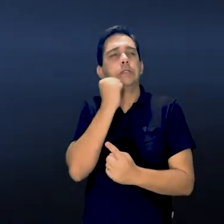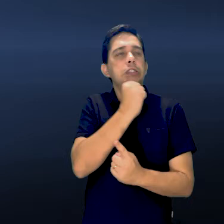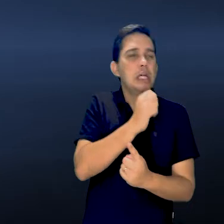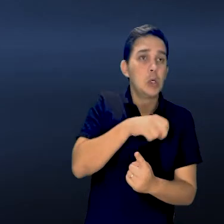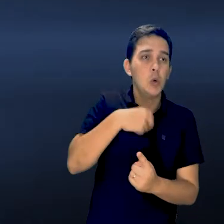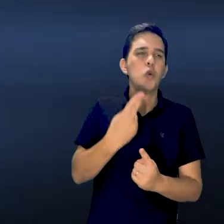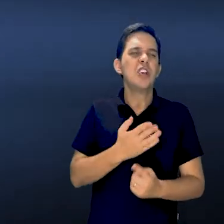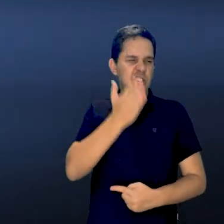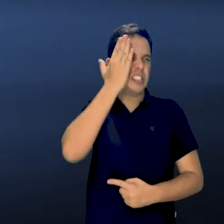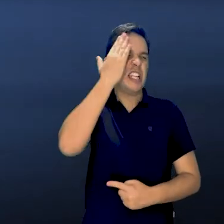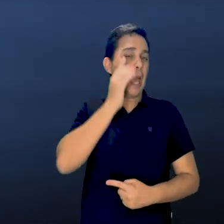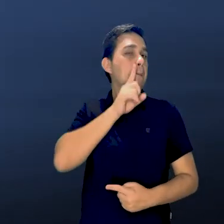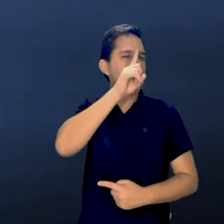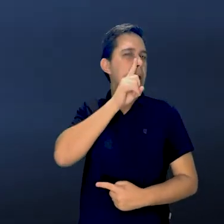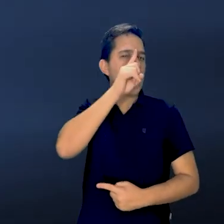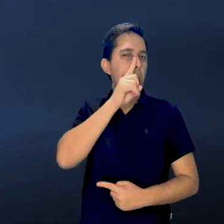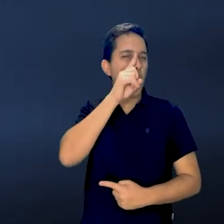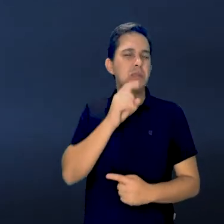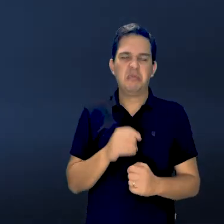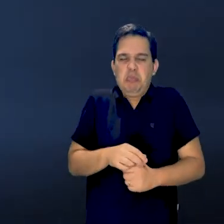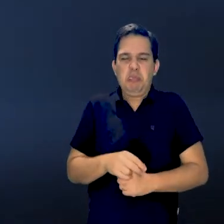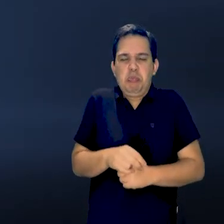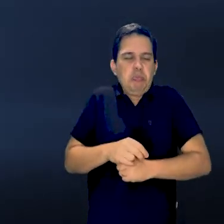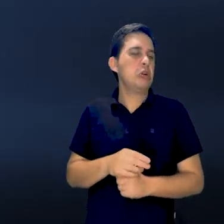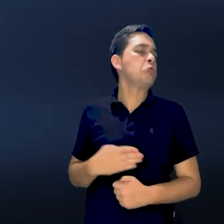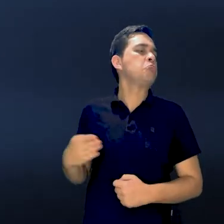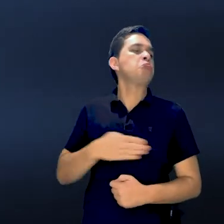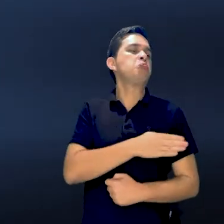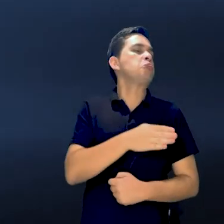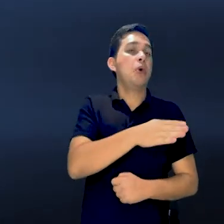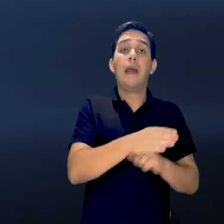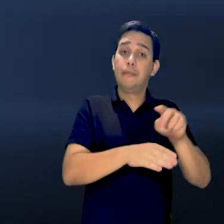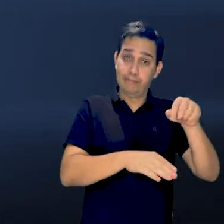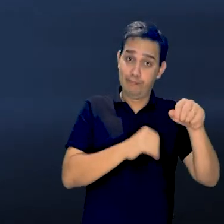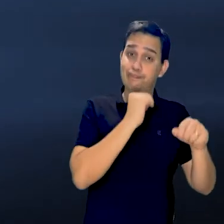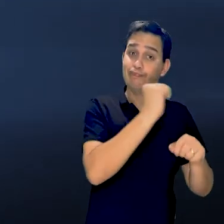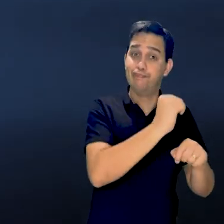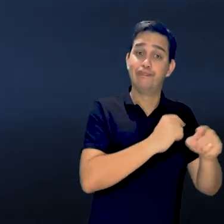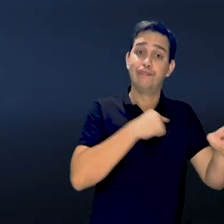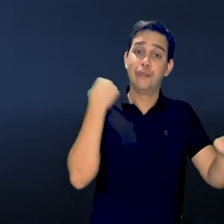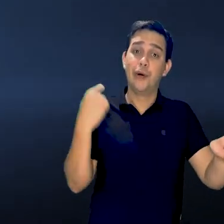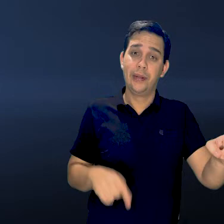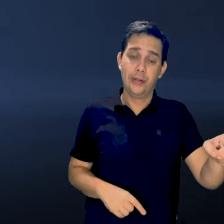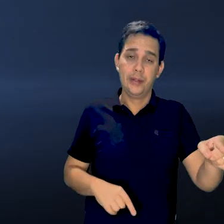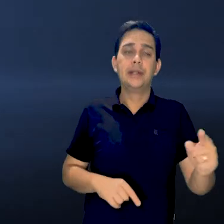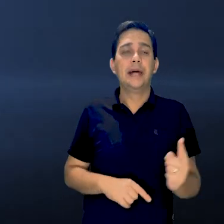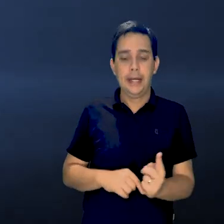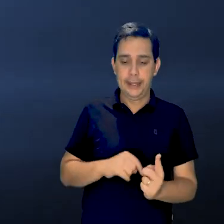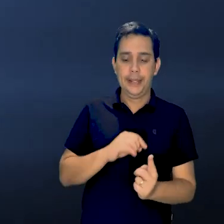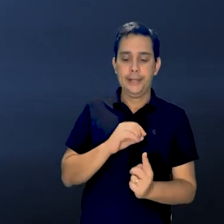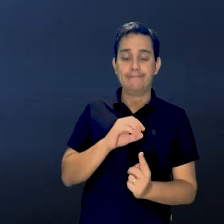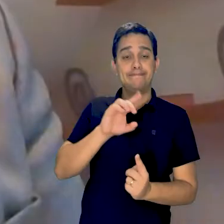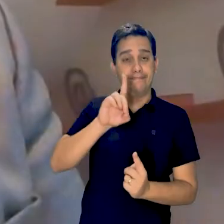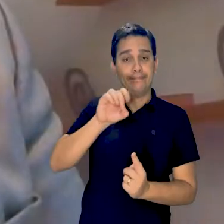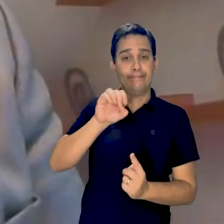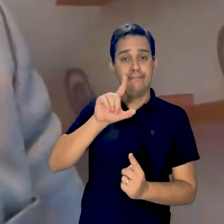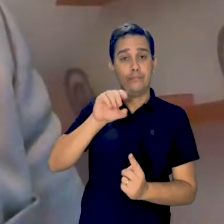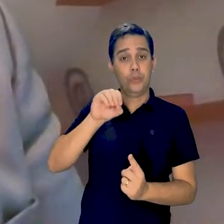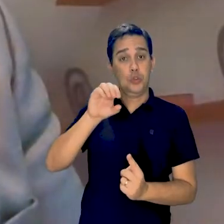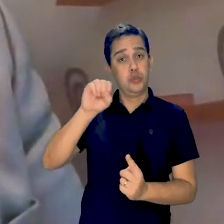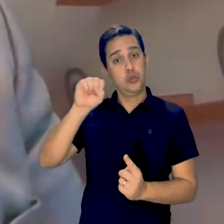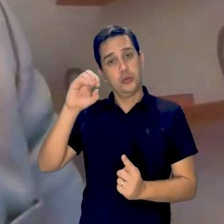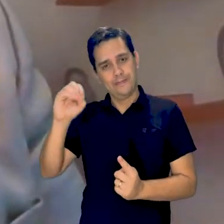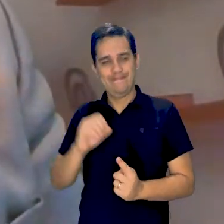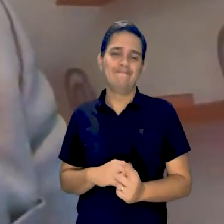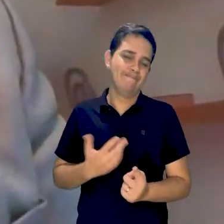risco de matar alguém, você responde pelo chamado homicídio doloso. Quando você não tem essa intenção, mas